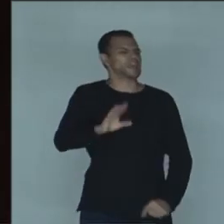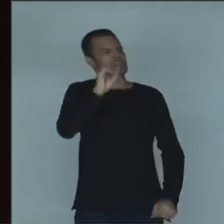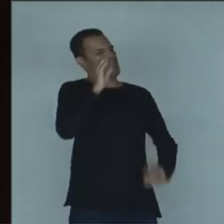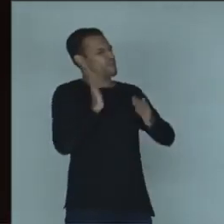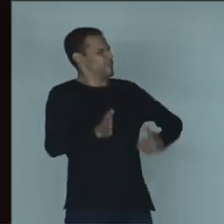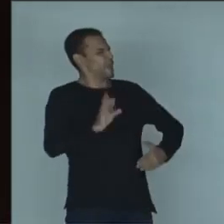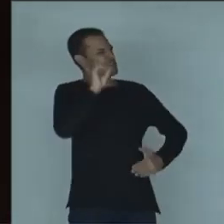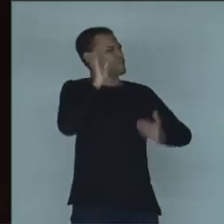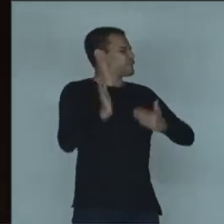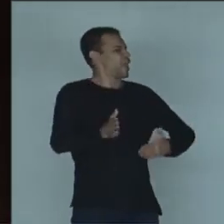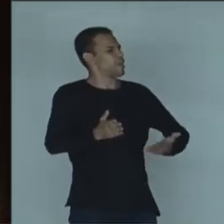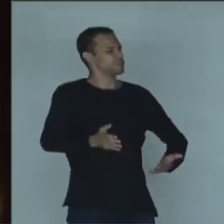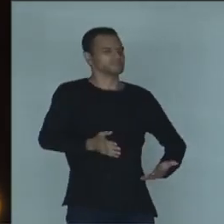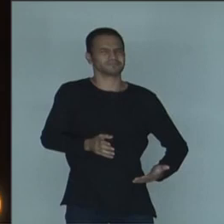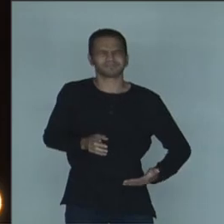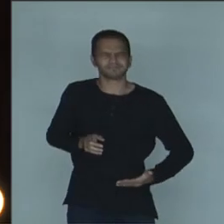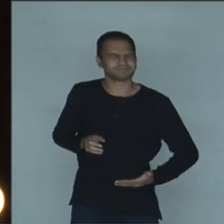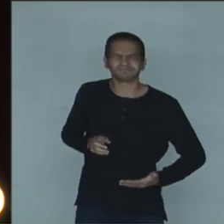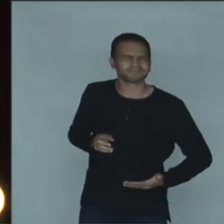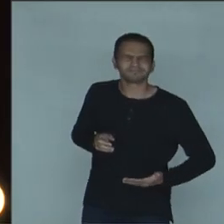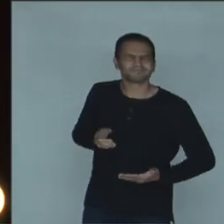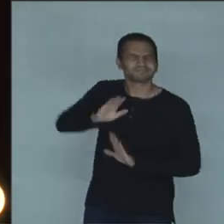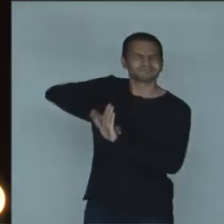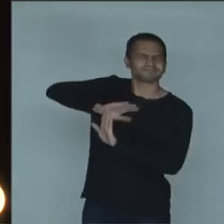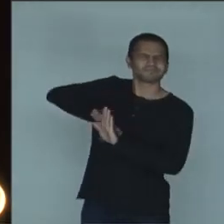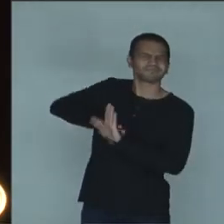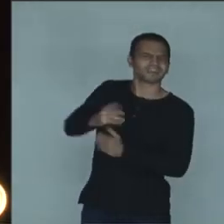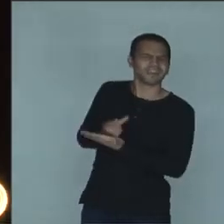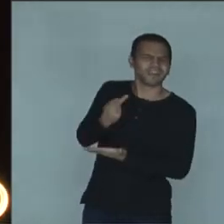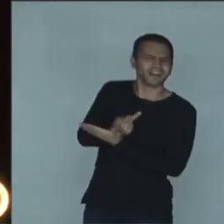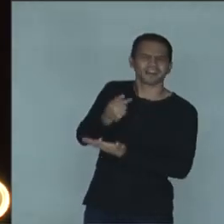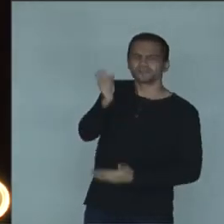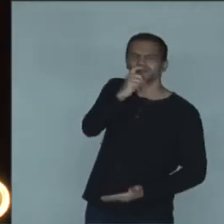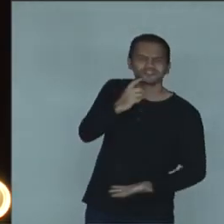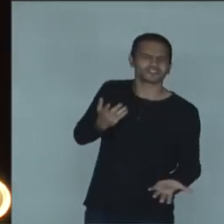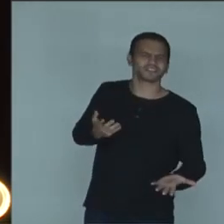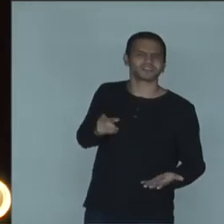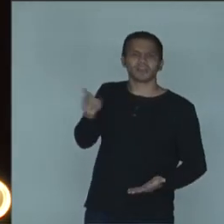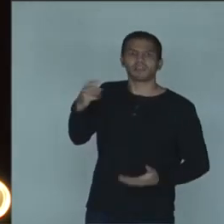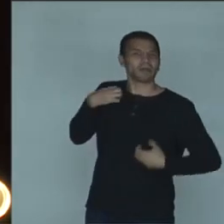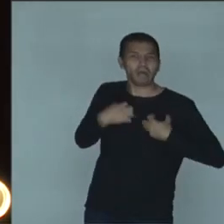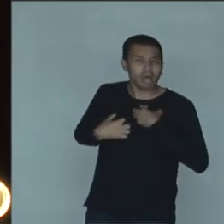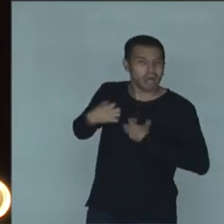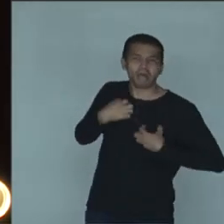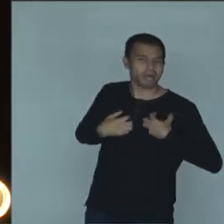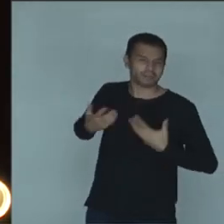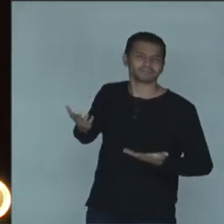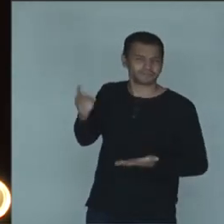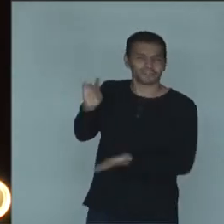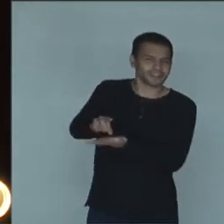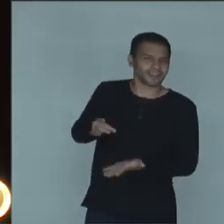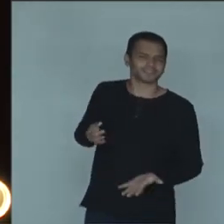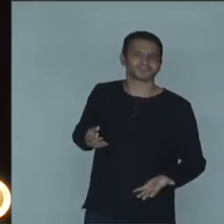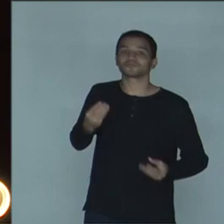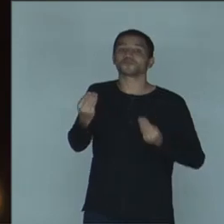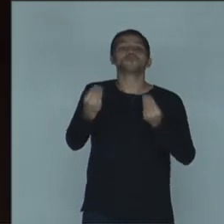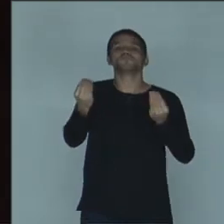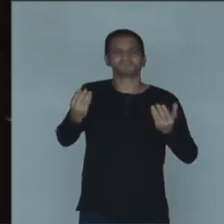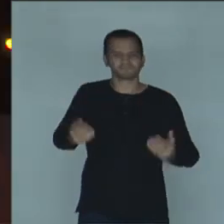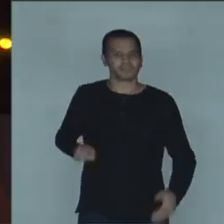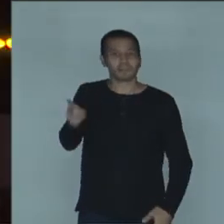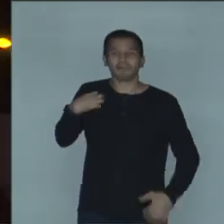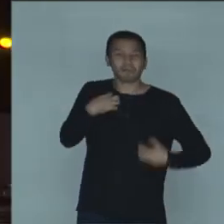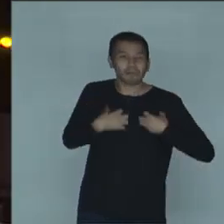Deus é fiel você acredita nisso mesmo Oi tá desesperado o